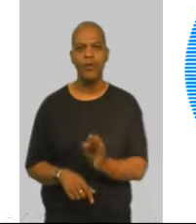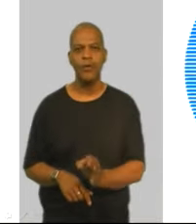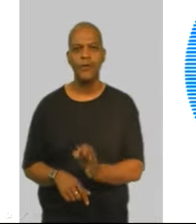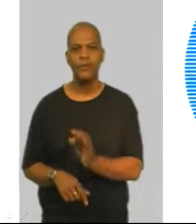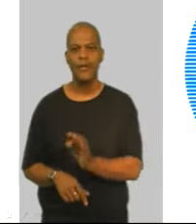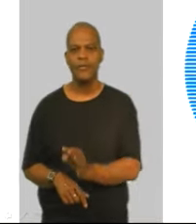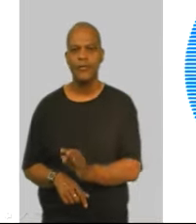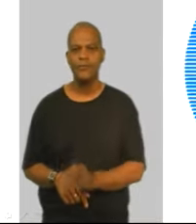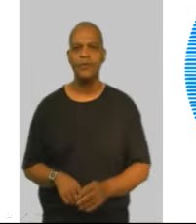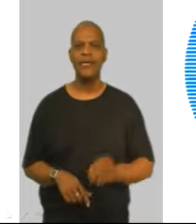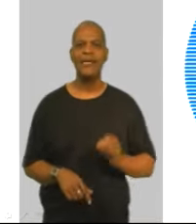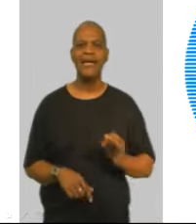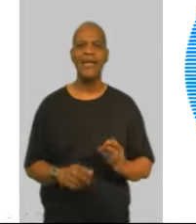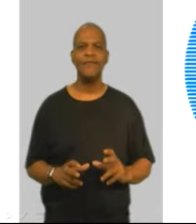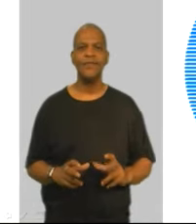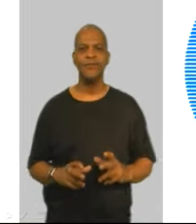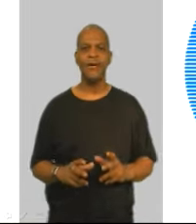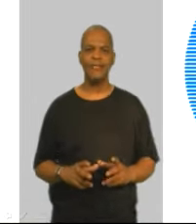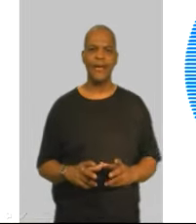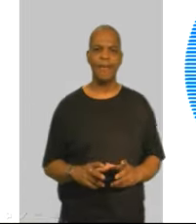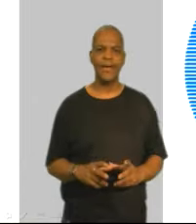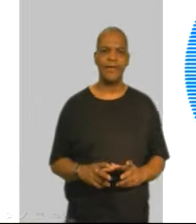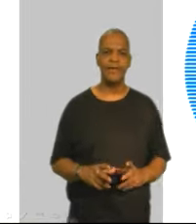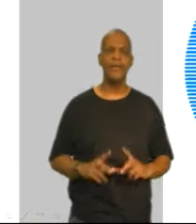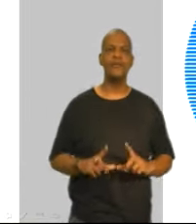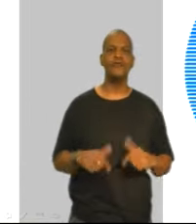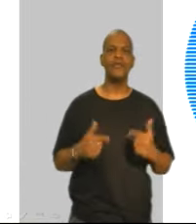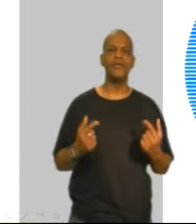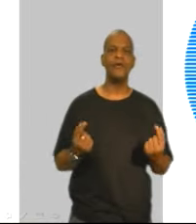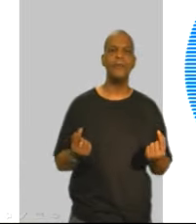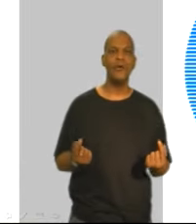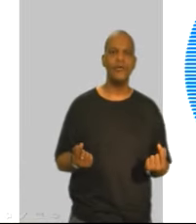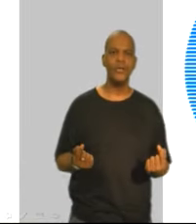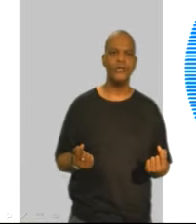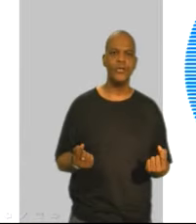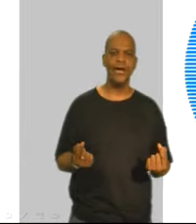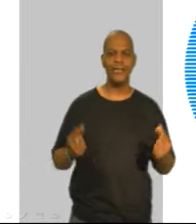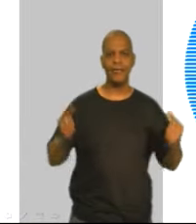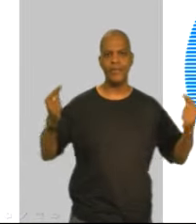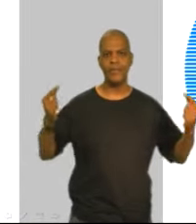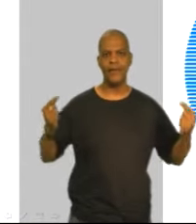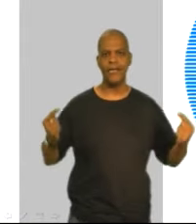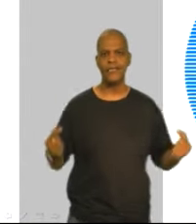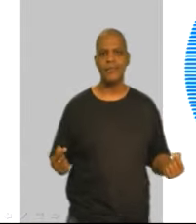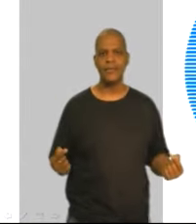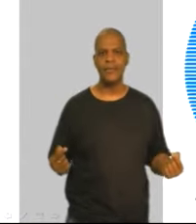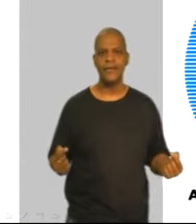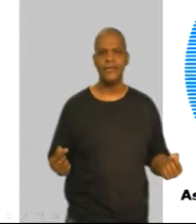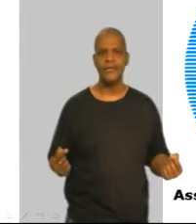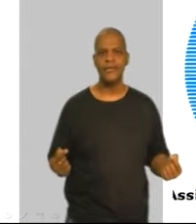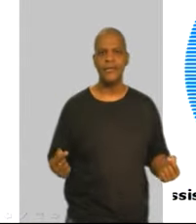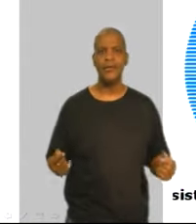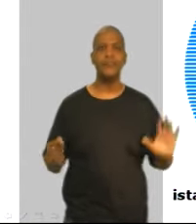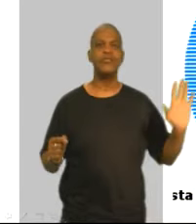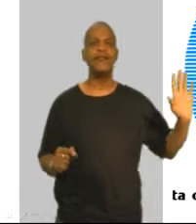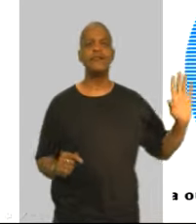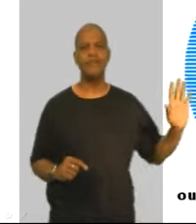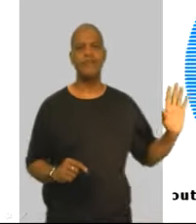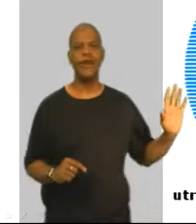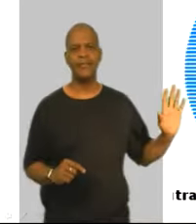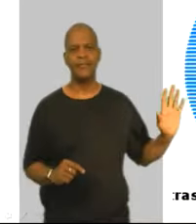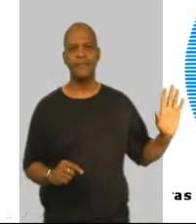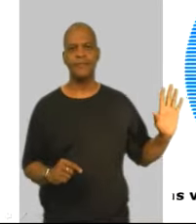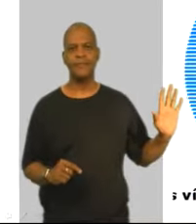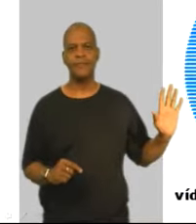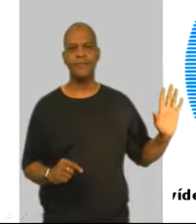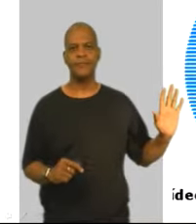Cooperação Econômica do Pacífico. Quem é que faz parte da PEC? Isso não é tão importante, até porque são mais de 50 países. Os Estados